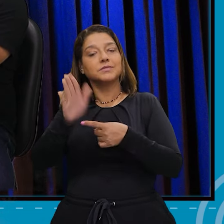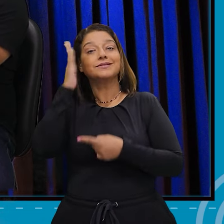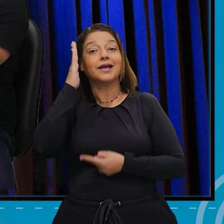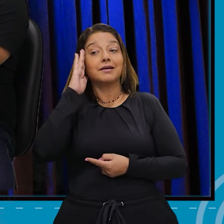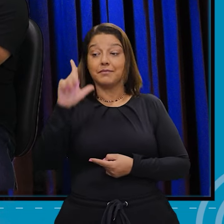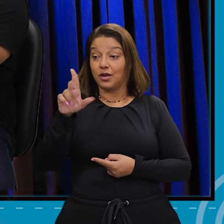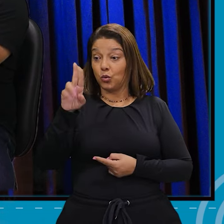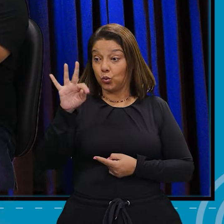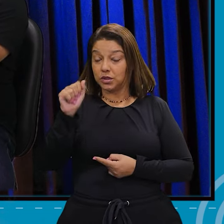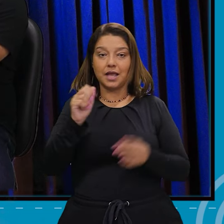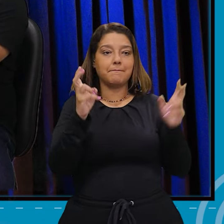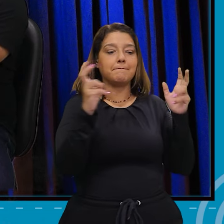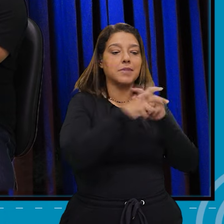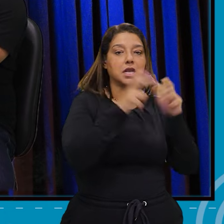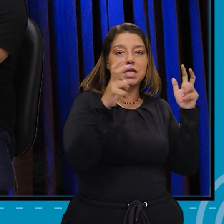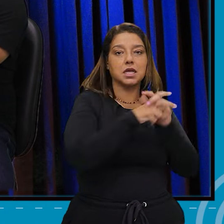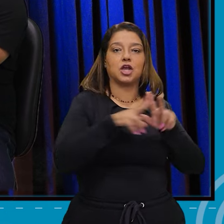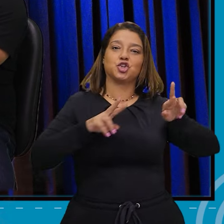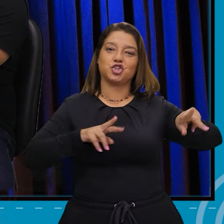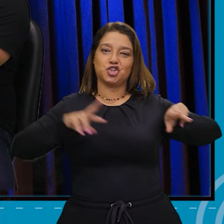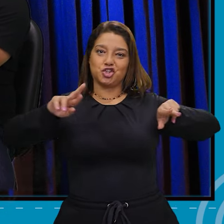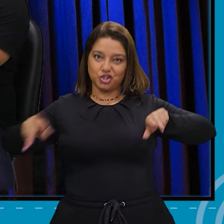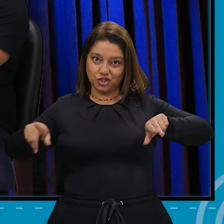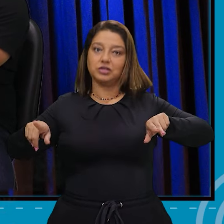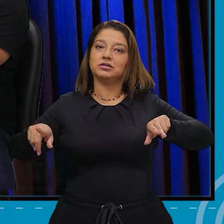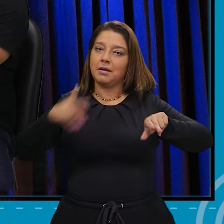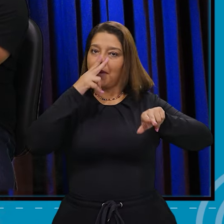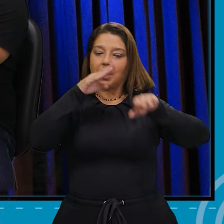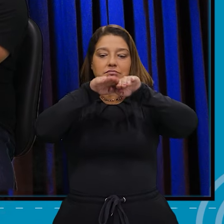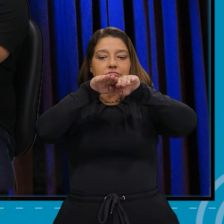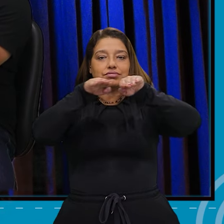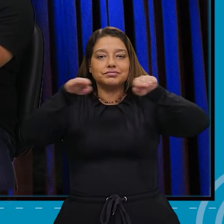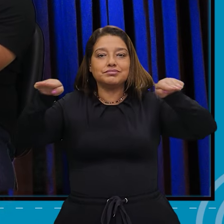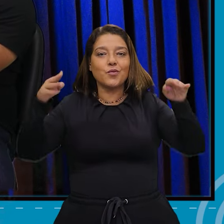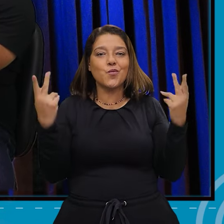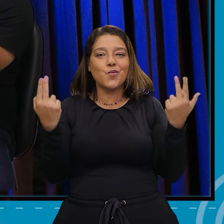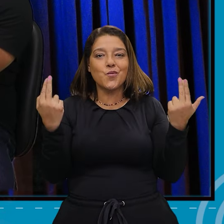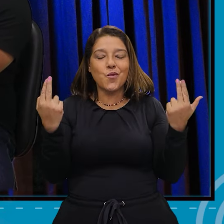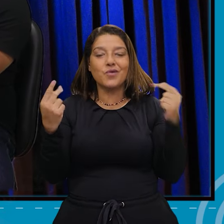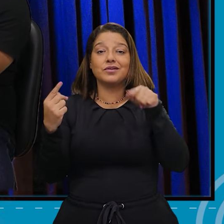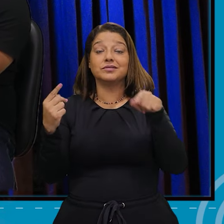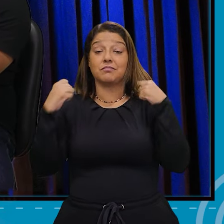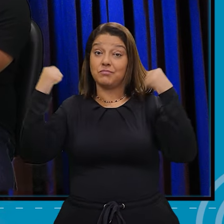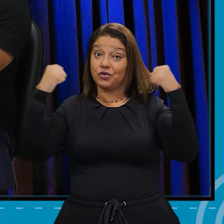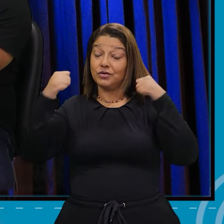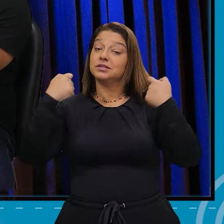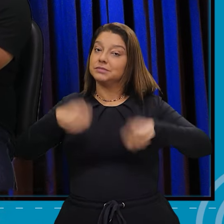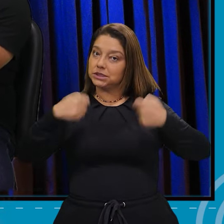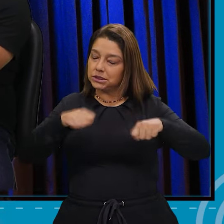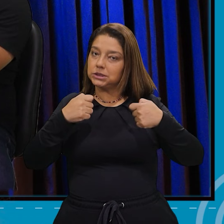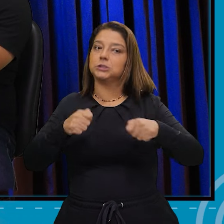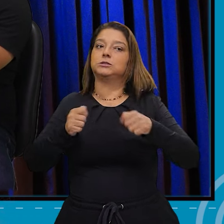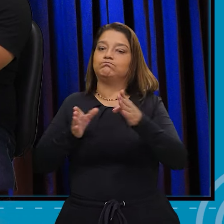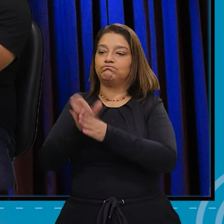deixar muito claro a diferença entre luta e briga, que é um limiar muito próximo que a gente, enquanto professor